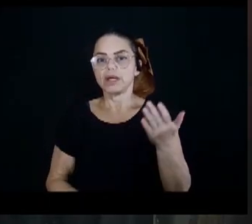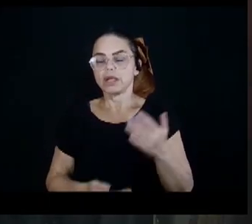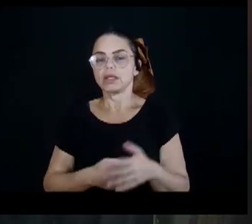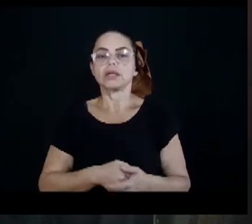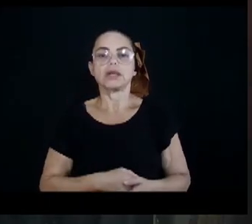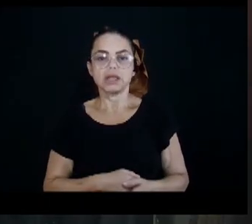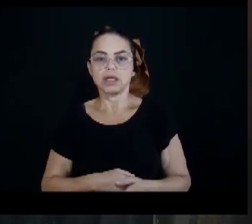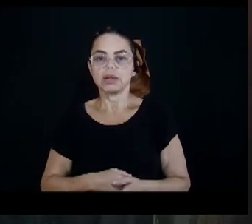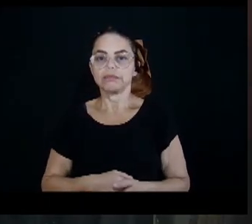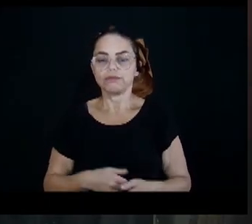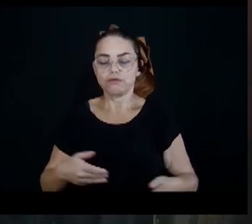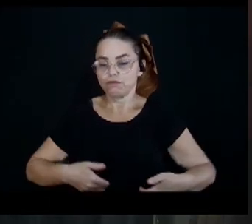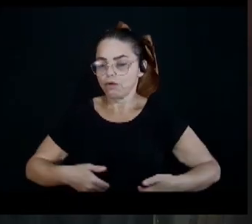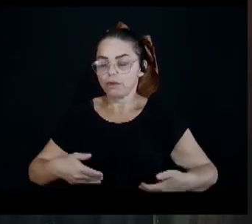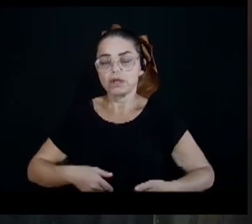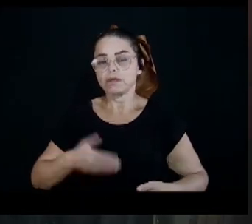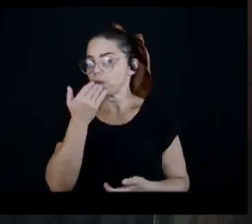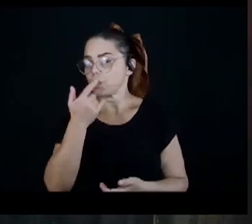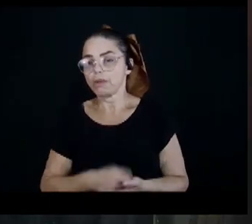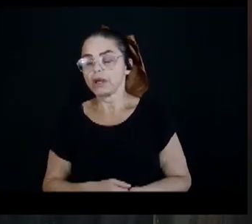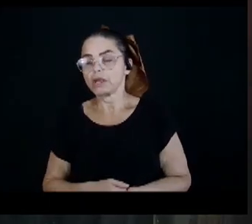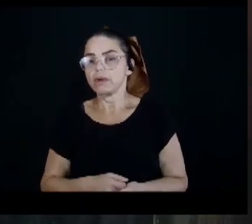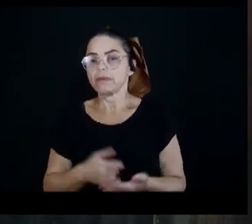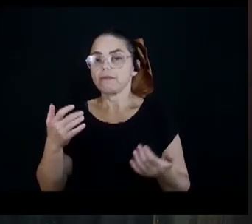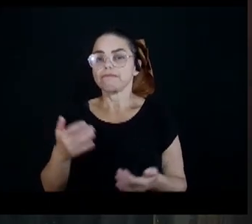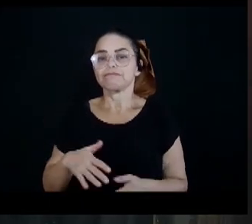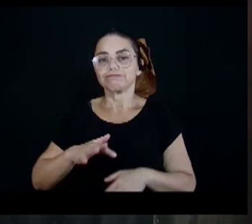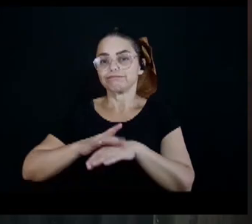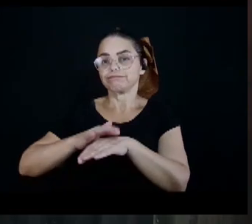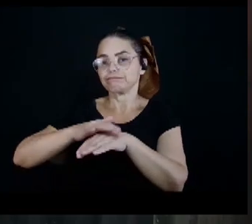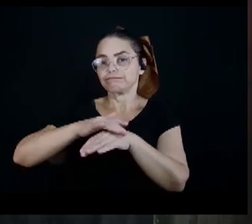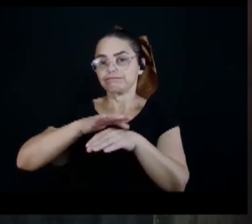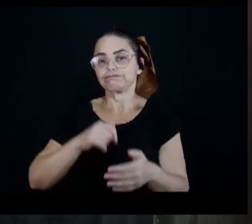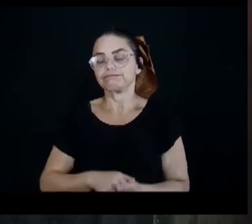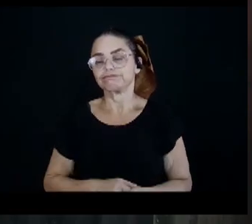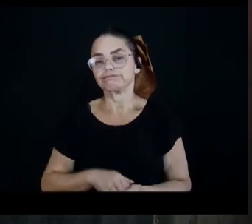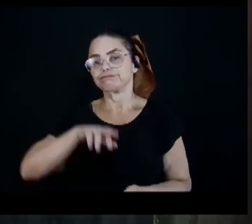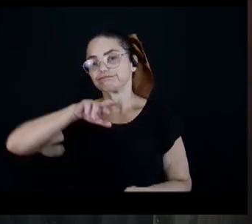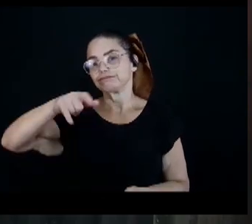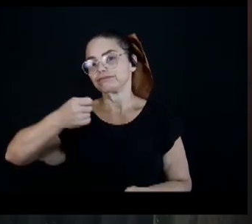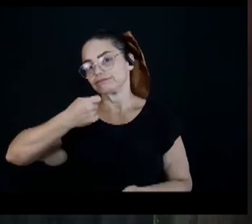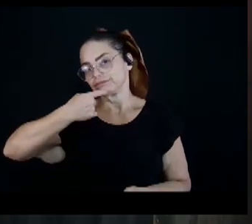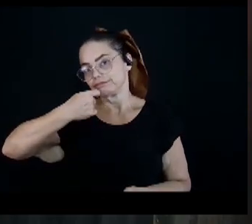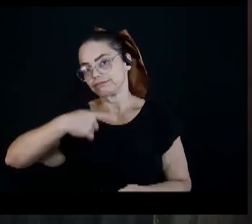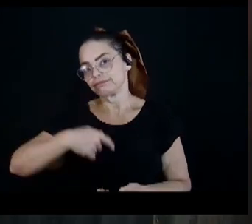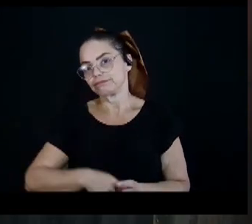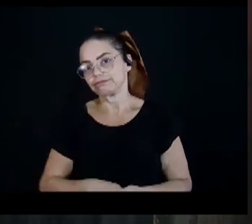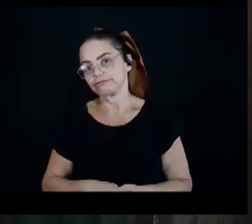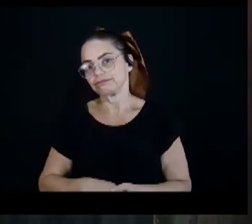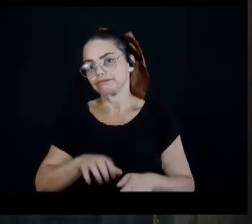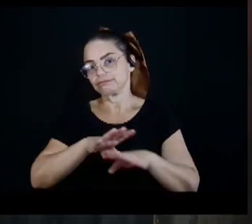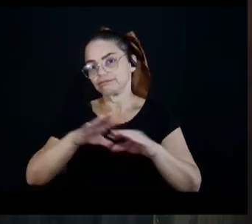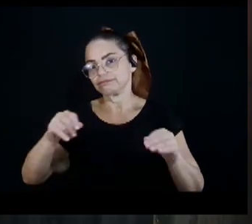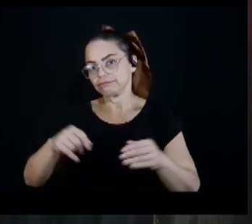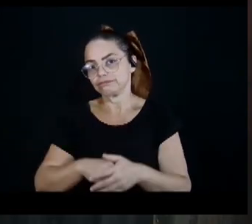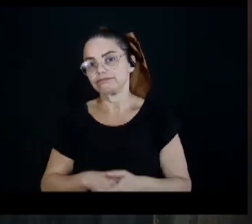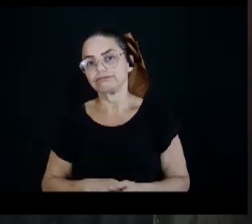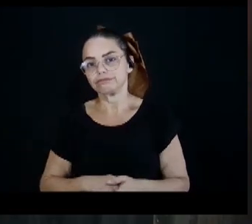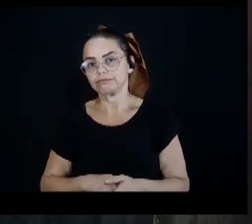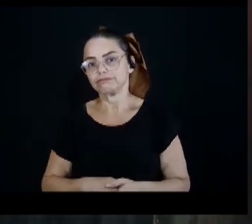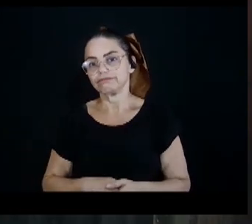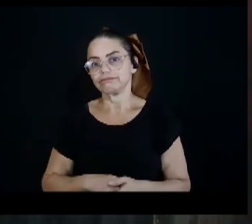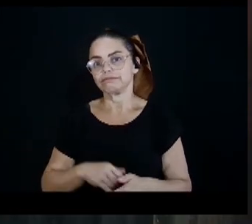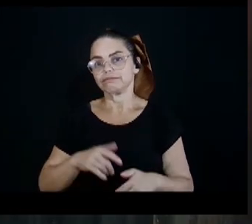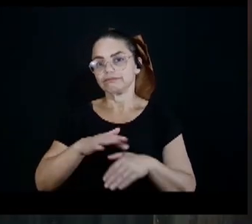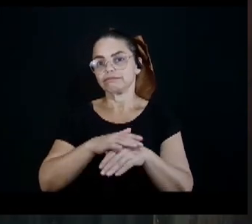adoecer. Então, a diferença do remédio para cura e para doença e para o vício é